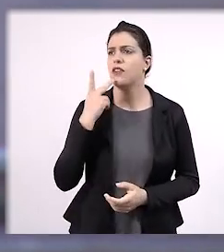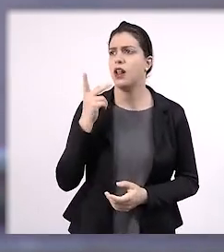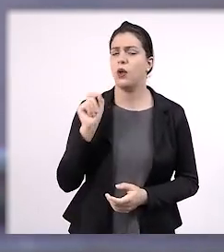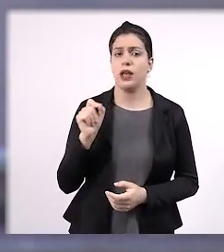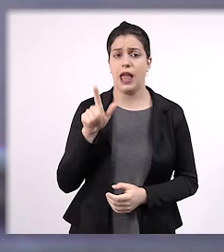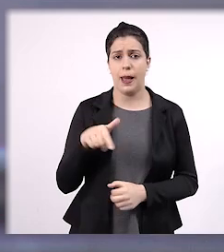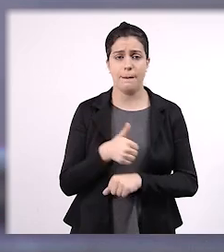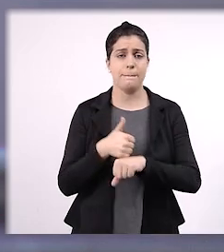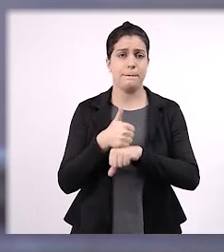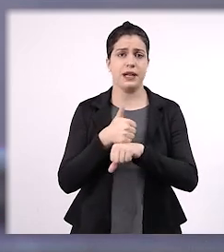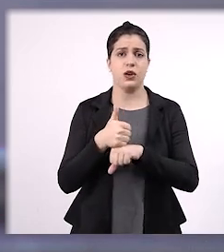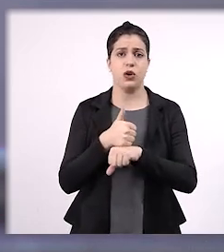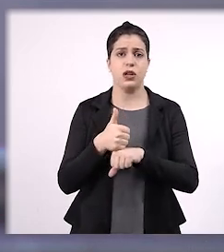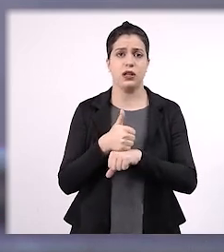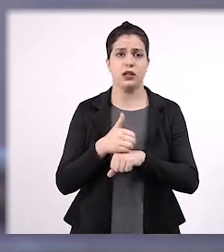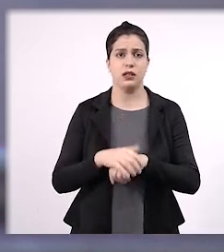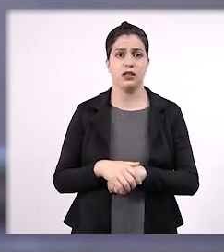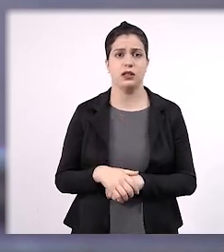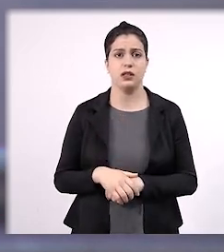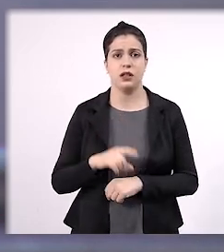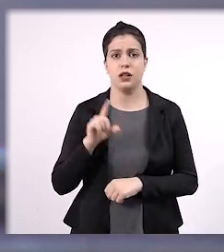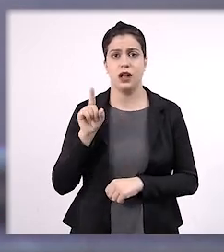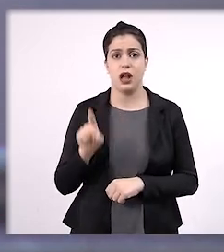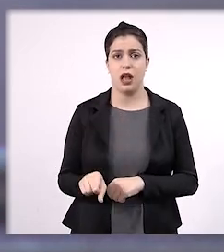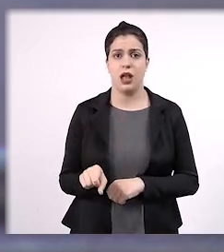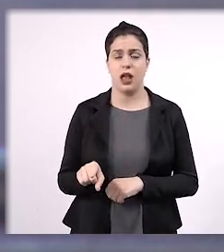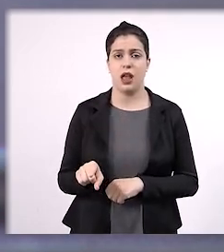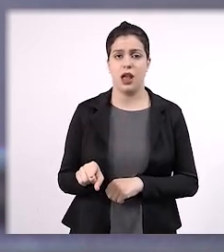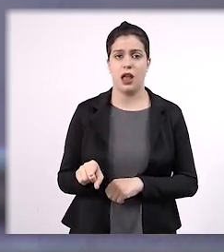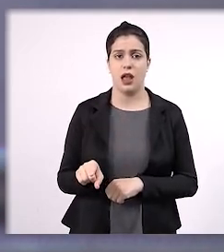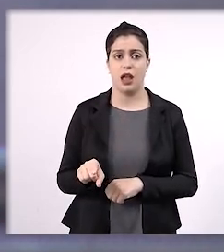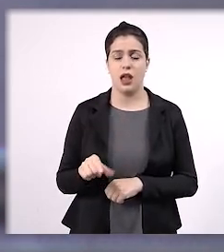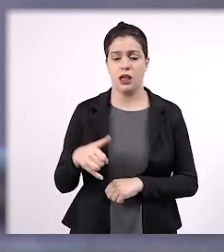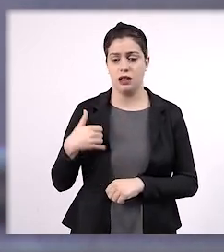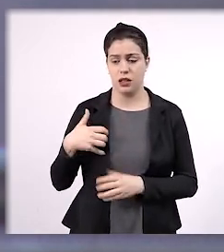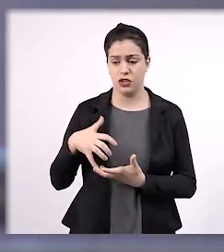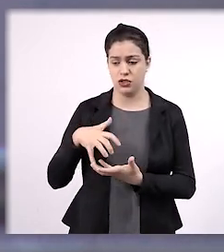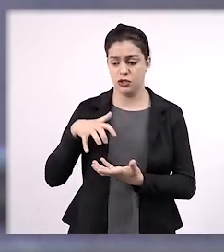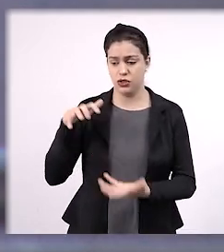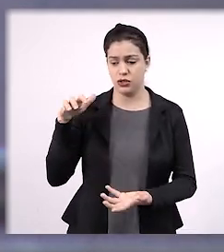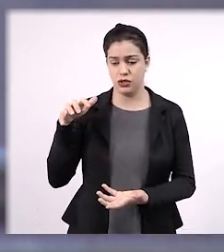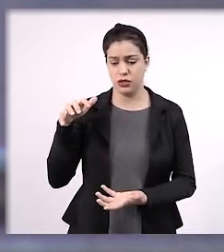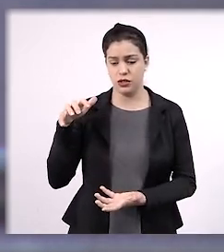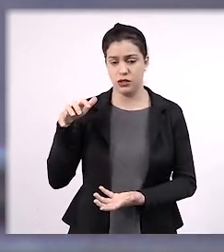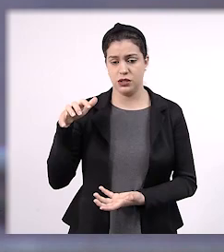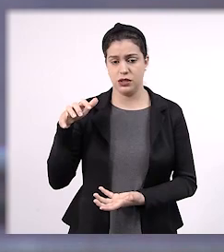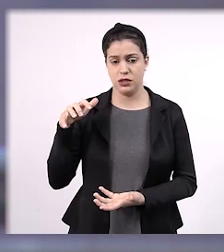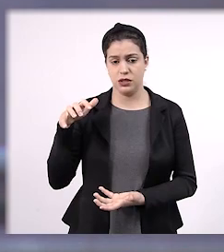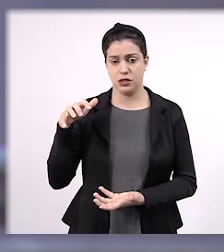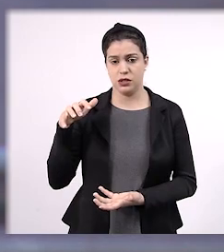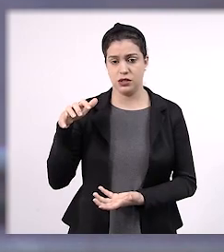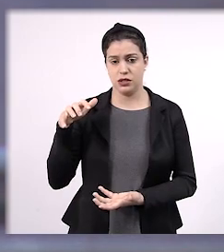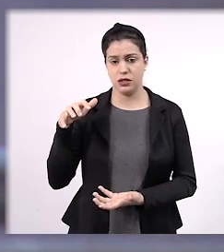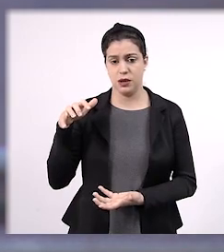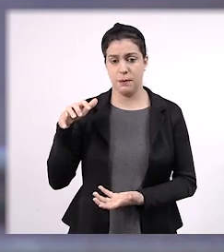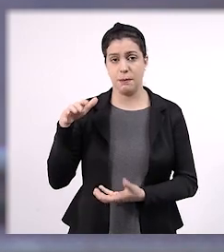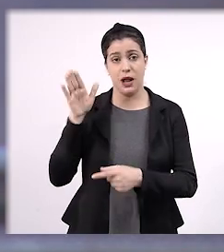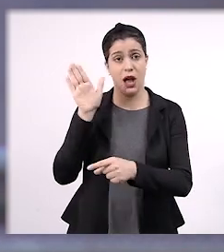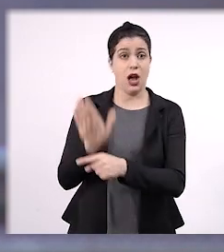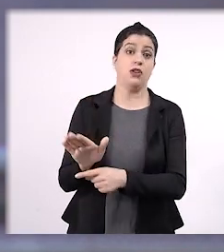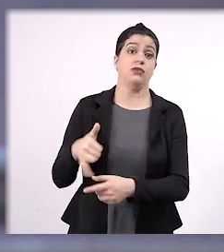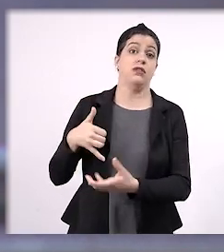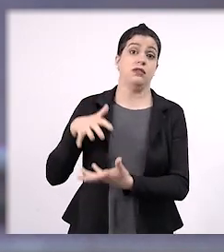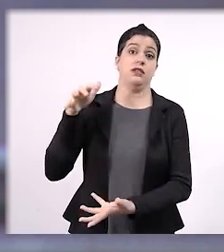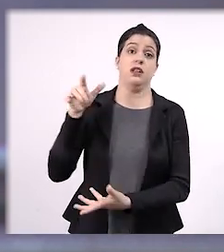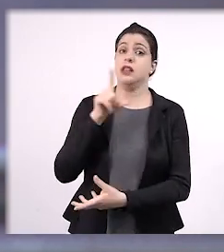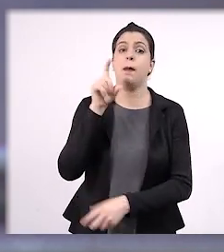o Superior Tribunal de Justiça disse o seguinte: a prioridade é para beneficiar o idoso. Eu não posso usar essa prioridade